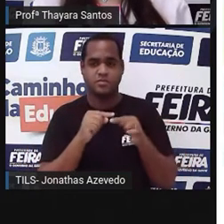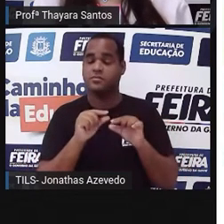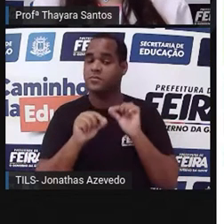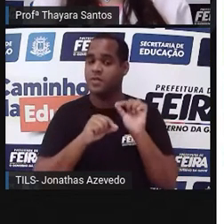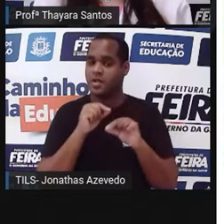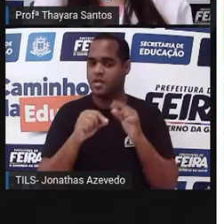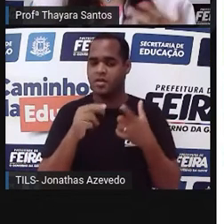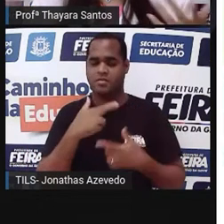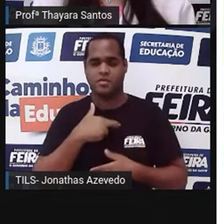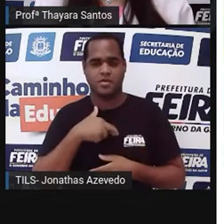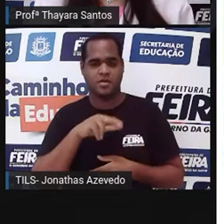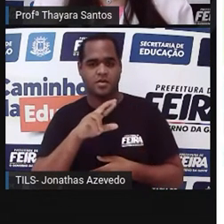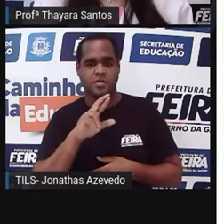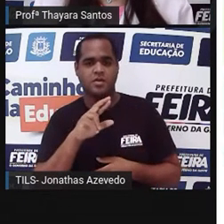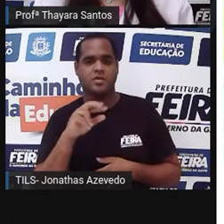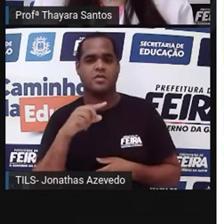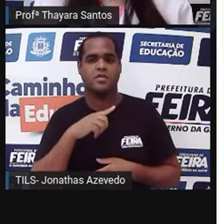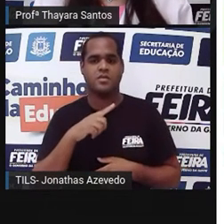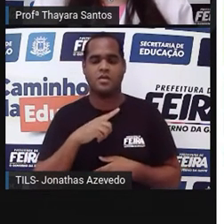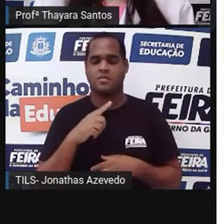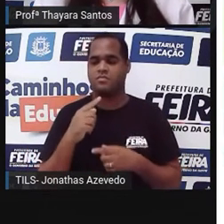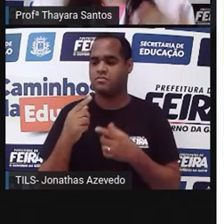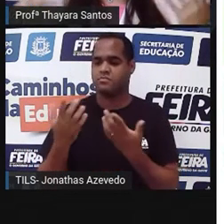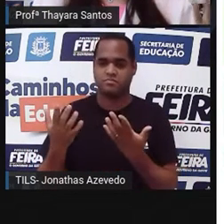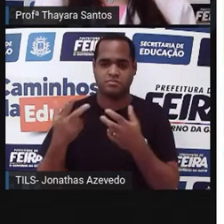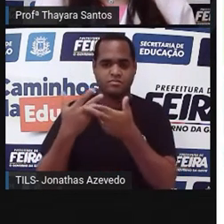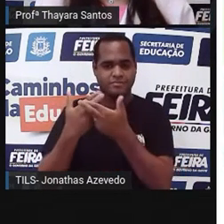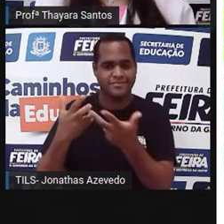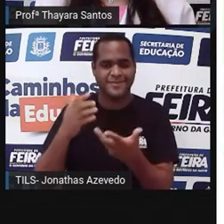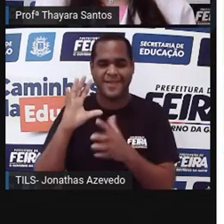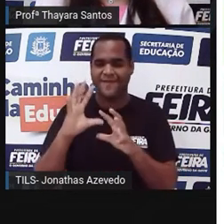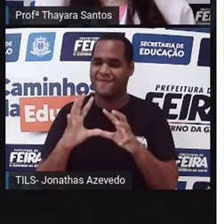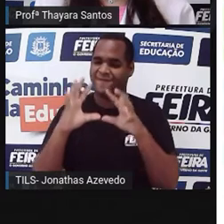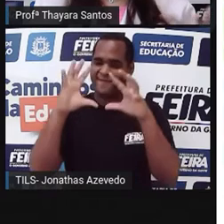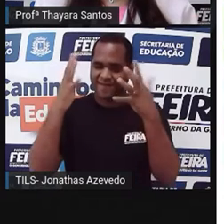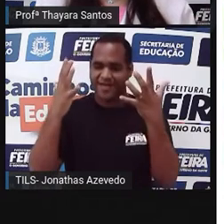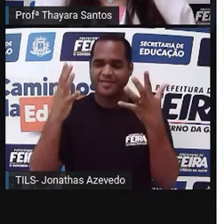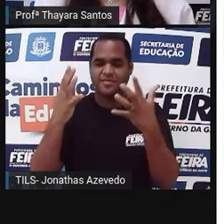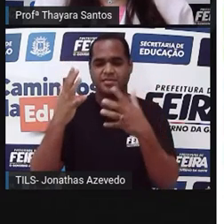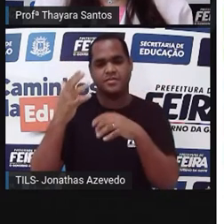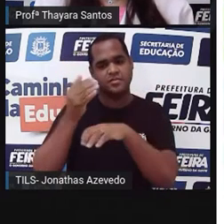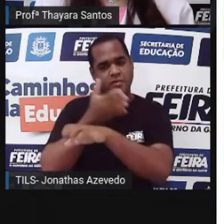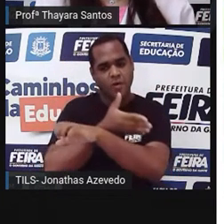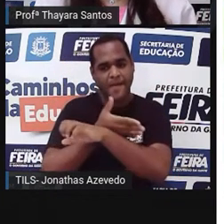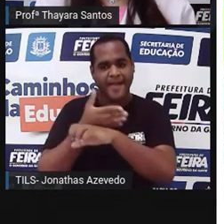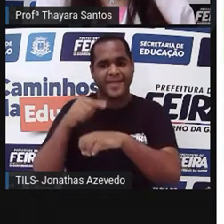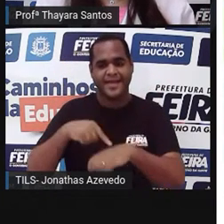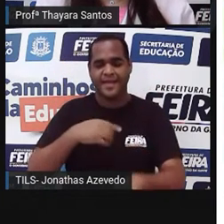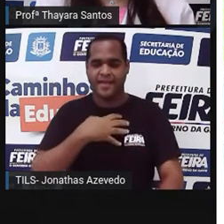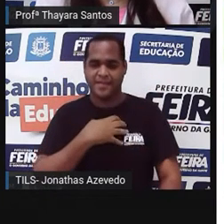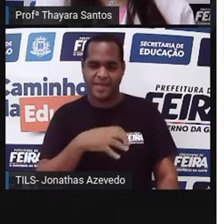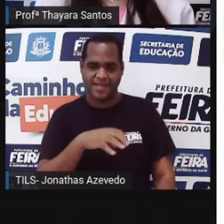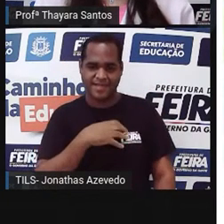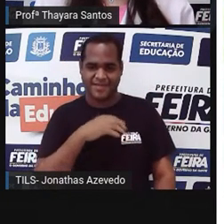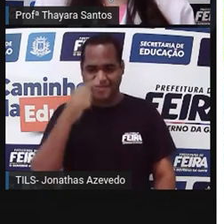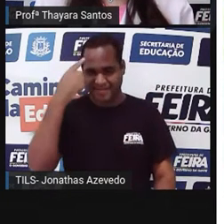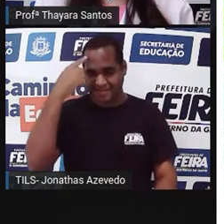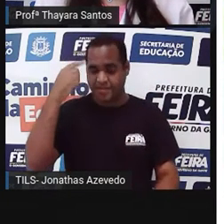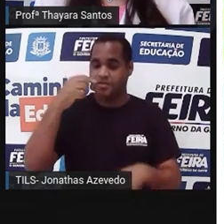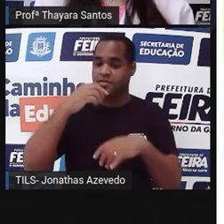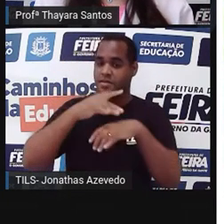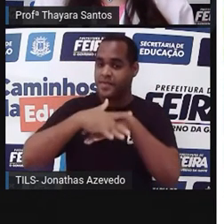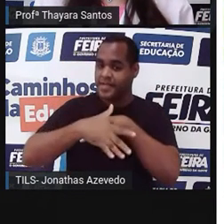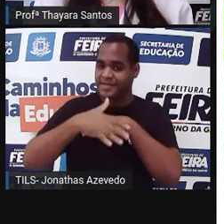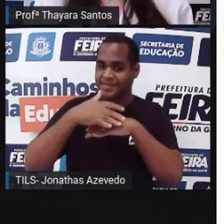questão religiosa, aqueles cultos que são realizados, aquelas festas tradicionais, como por exemplo aqui na Bahia tem a festa de Iemanjá, que é